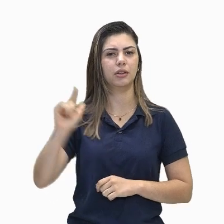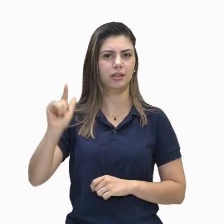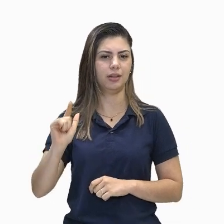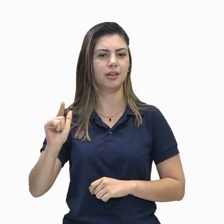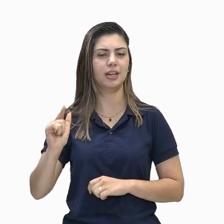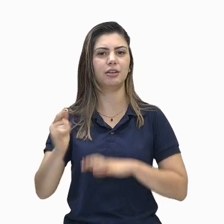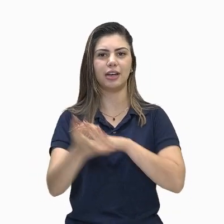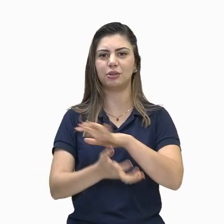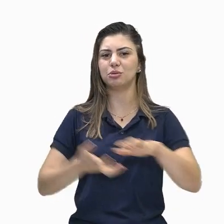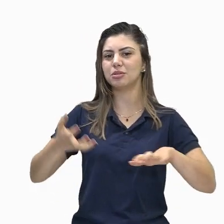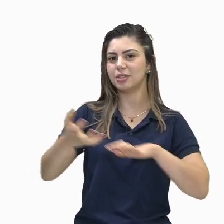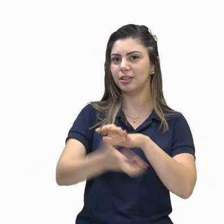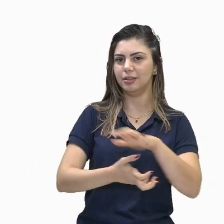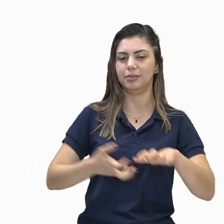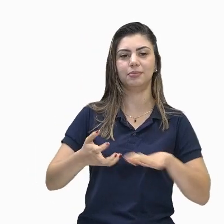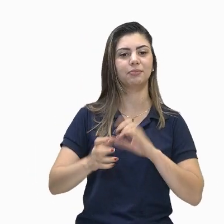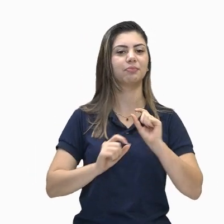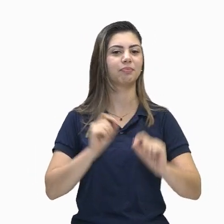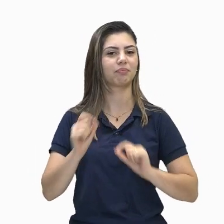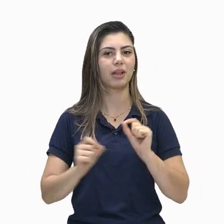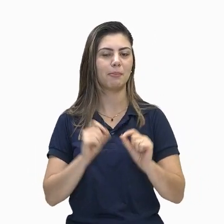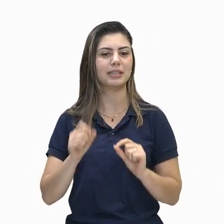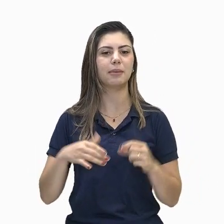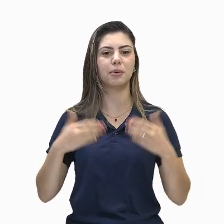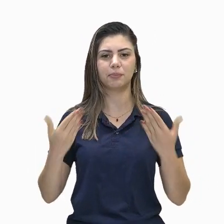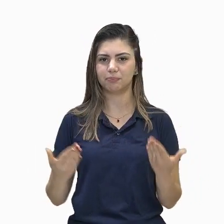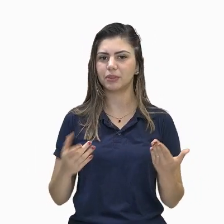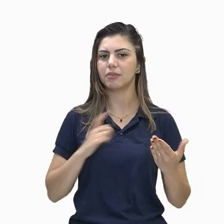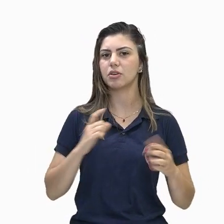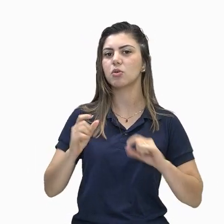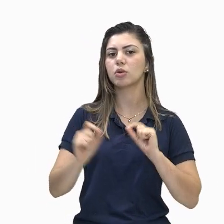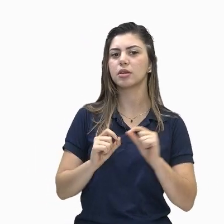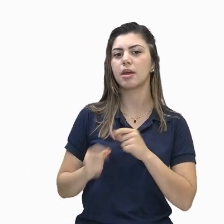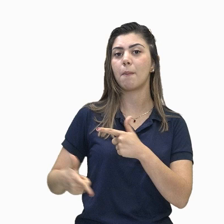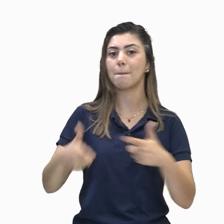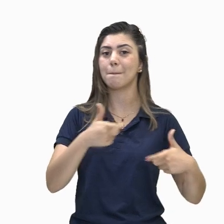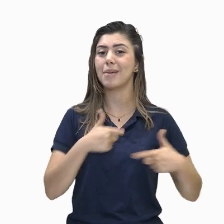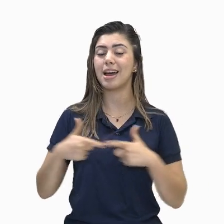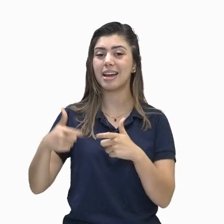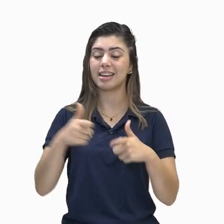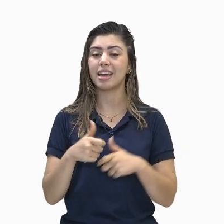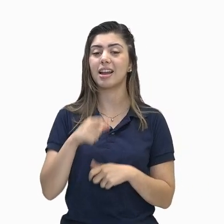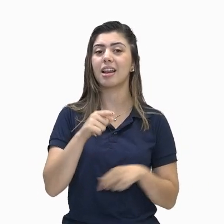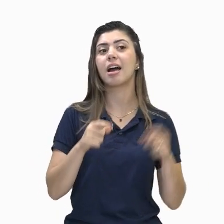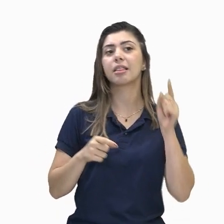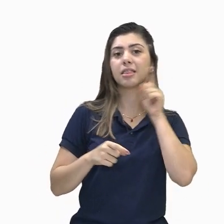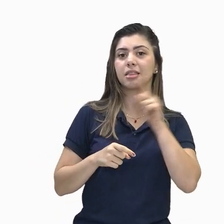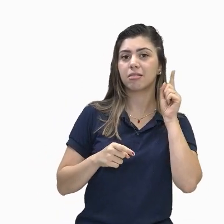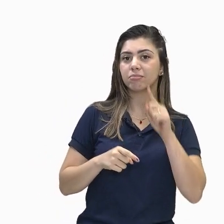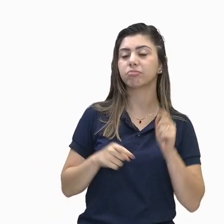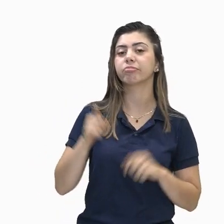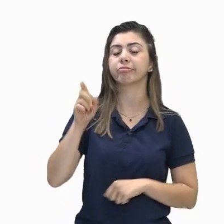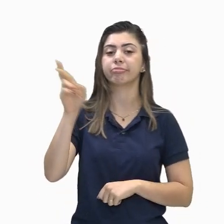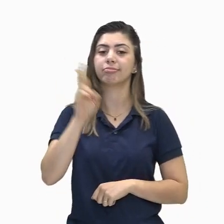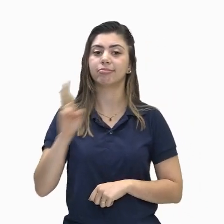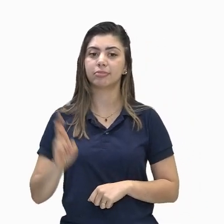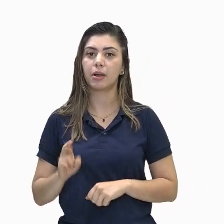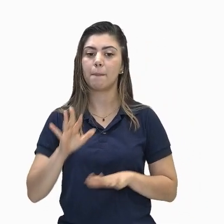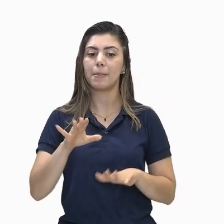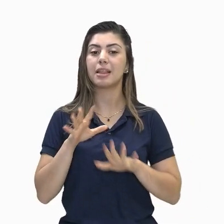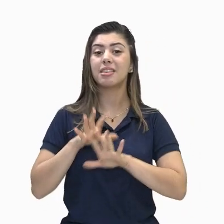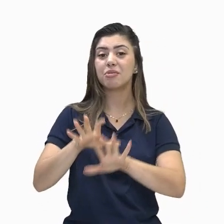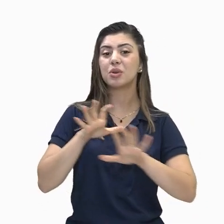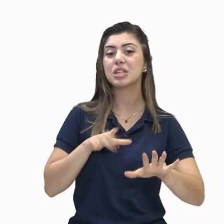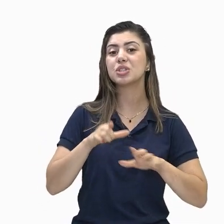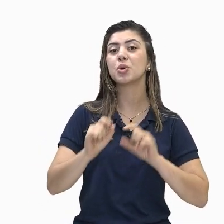no período da Guerra Fria, um conflito indireto entre essas duas superpotências. Nós vamos ter a Guerra do Vietnã, que durou